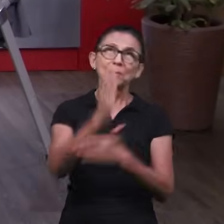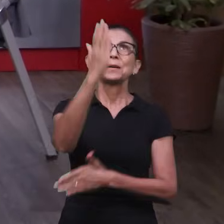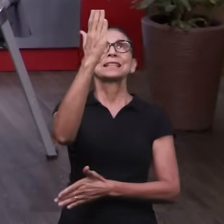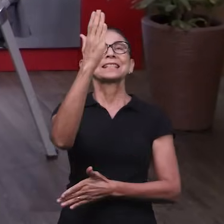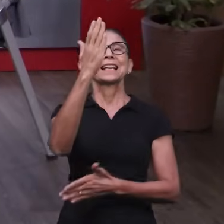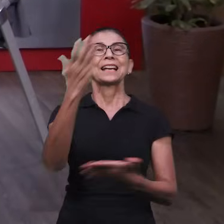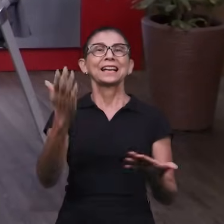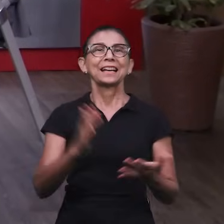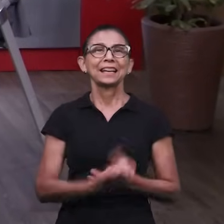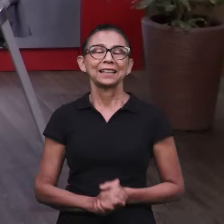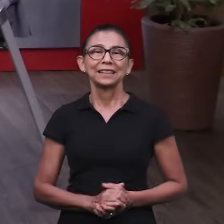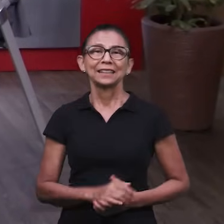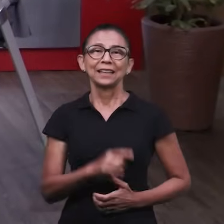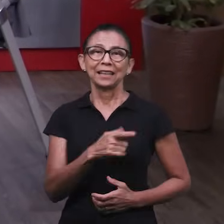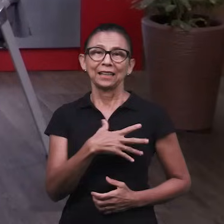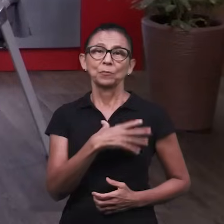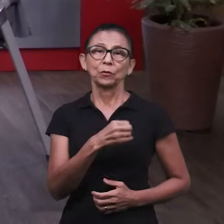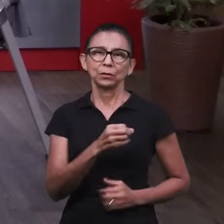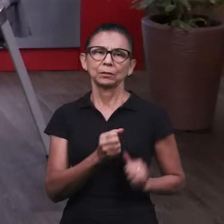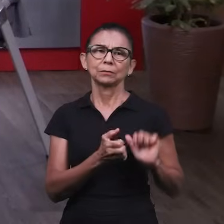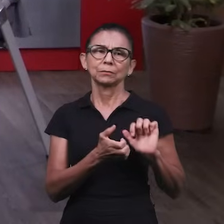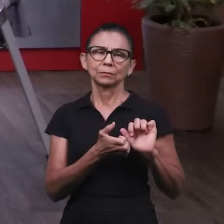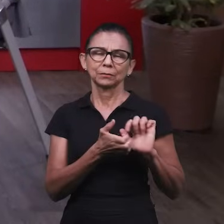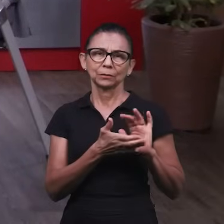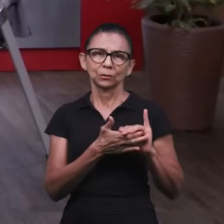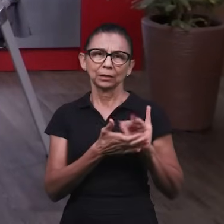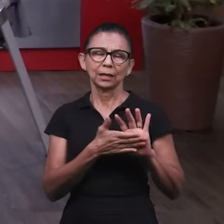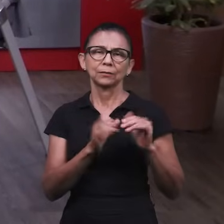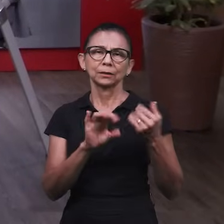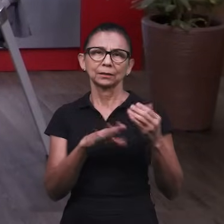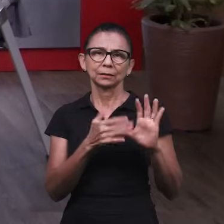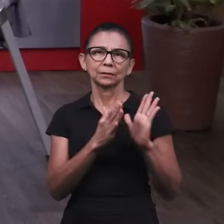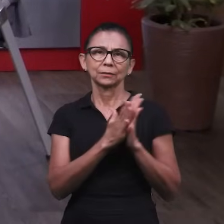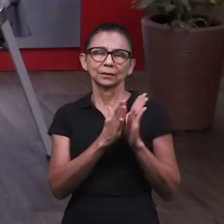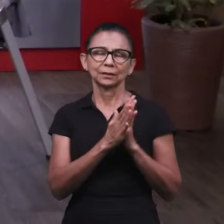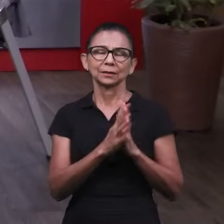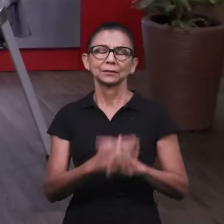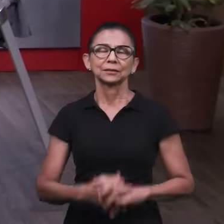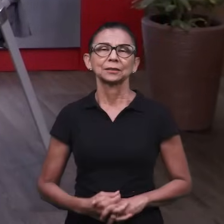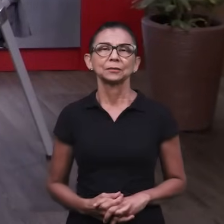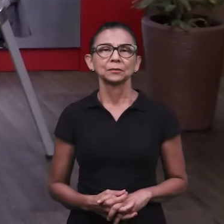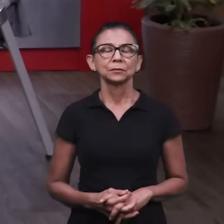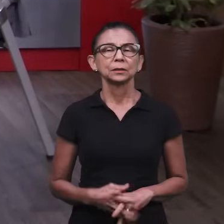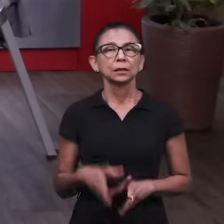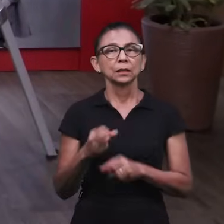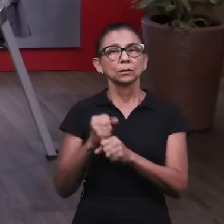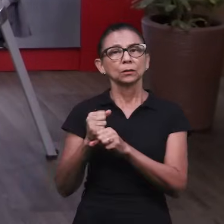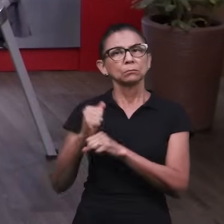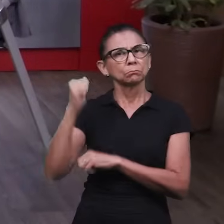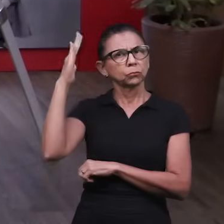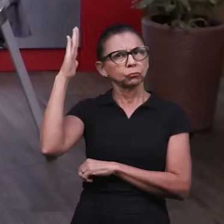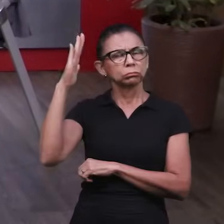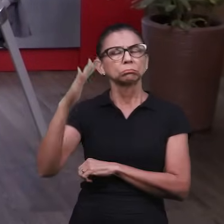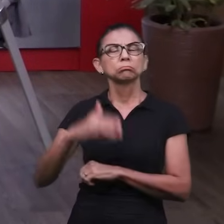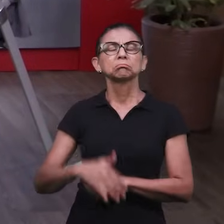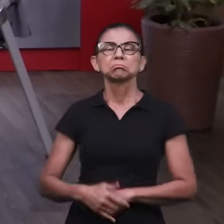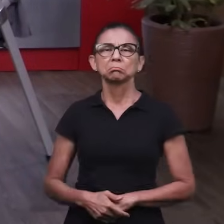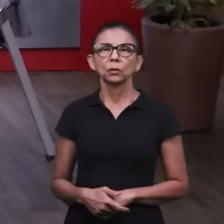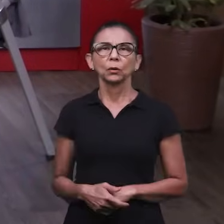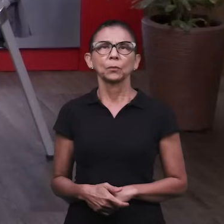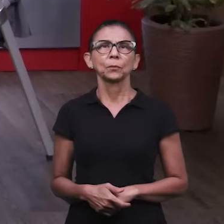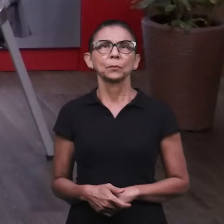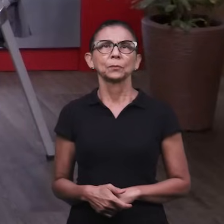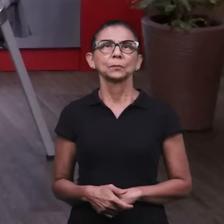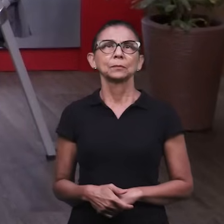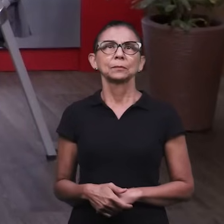vendo? Valeu a pena orar, estudar, que o Senhor deu uma bênção. As notas dele melhoraram, assim, substancialmente, pelo